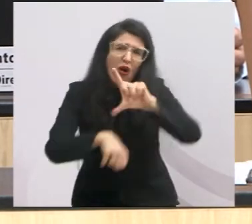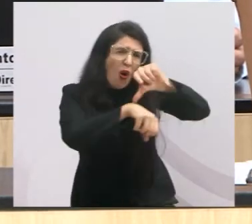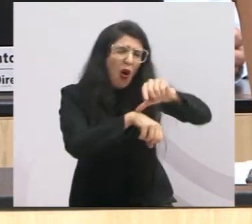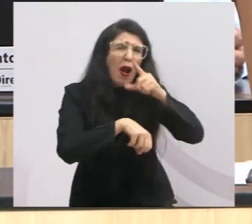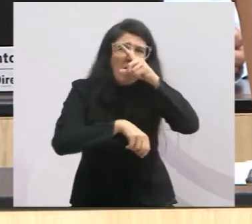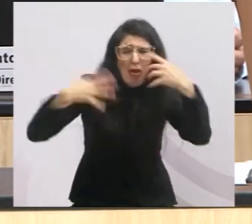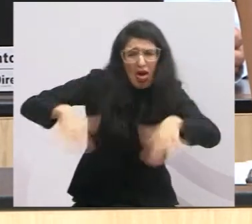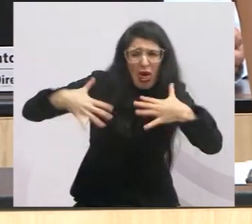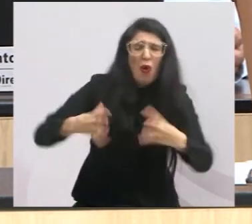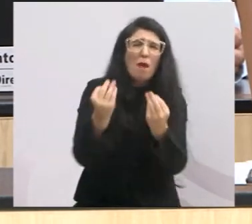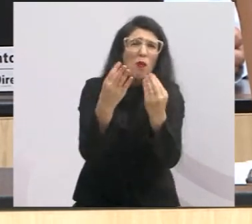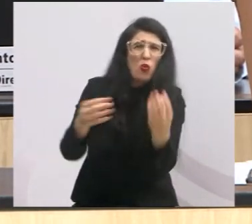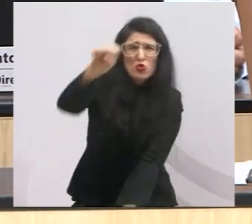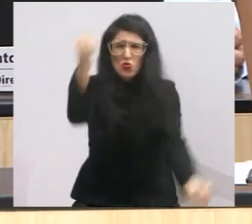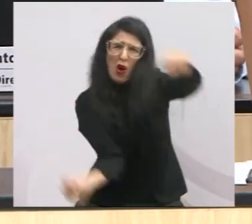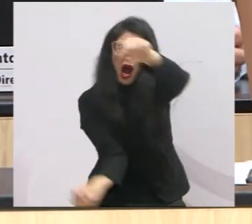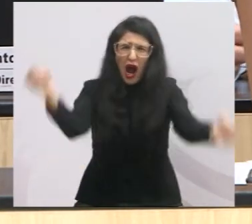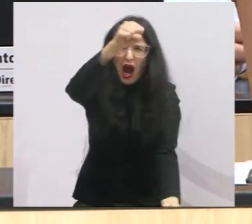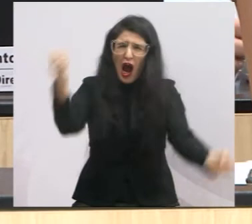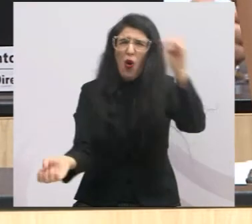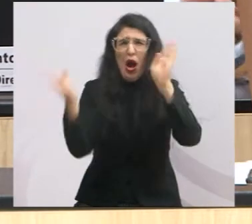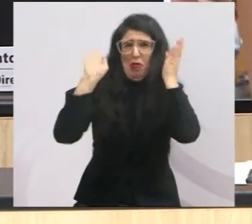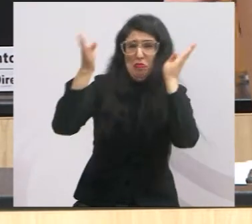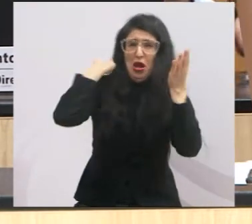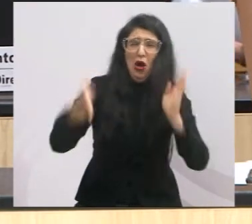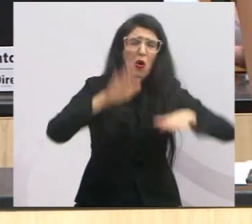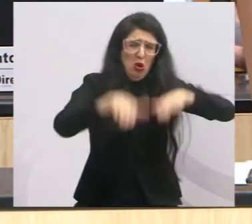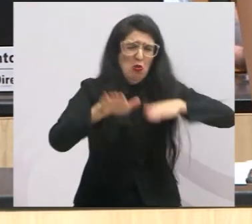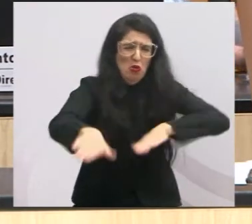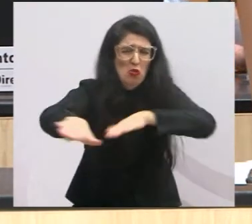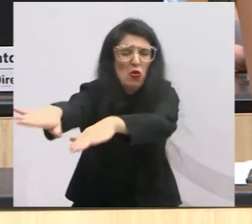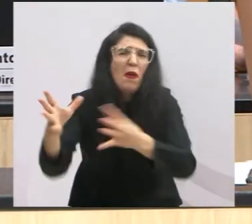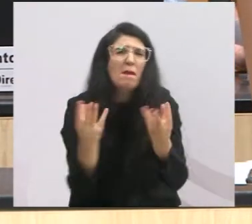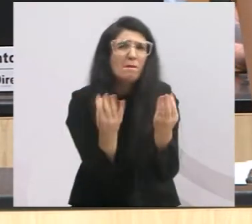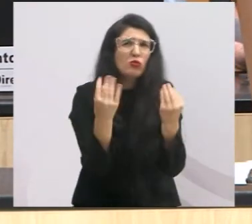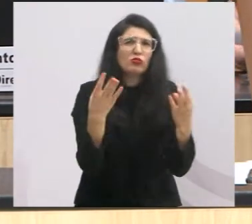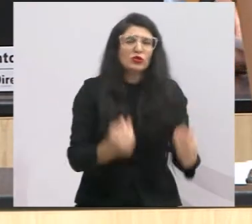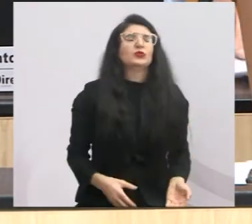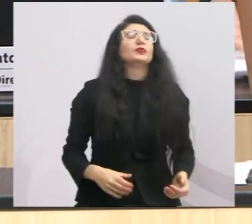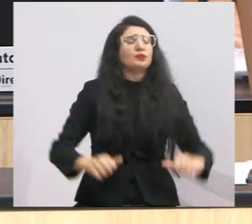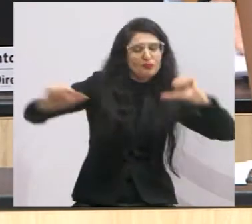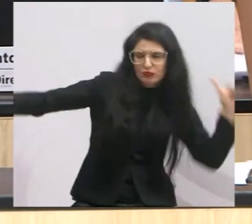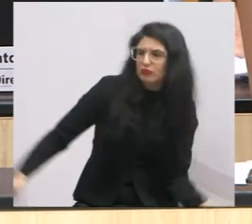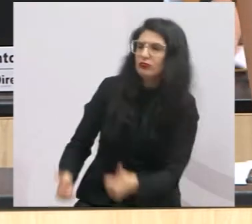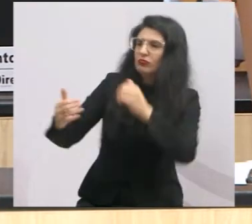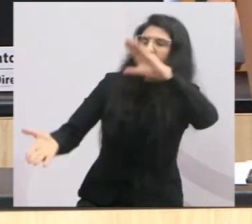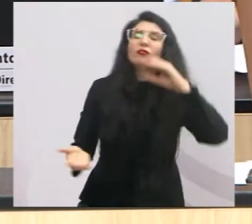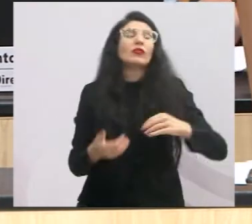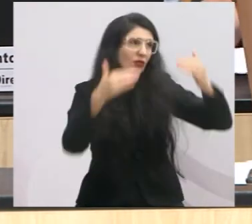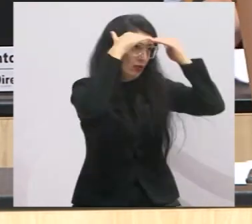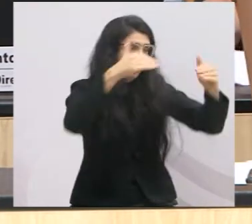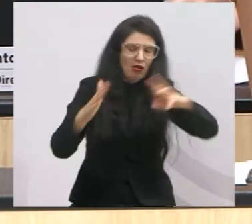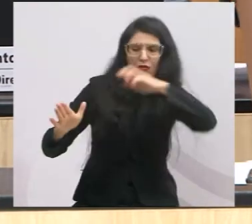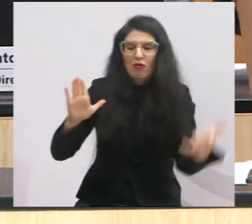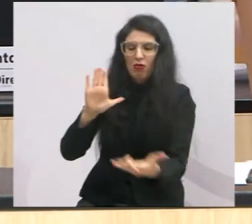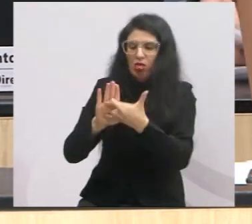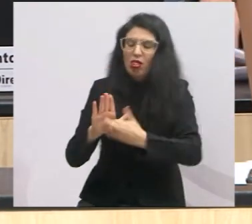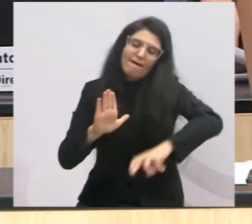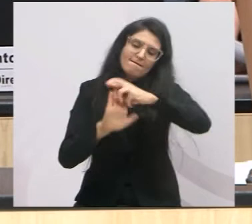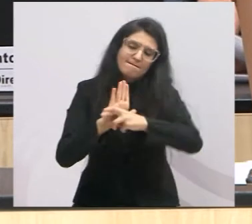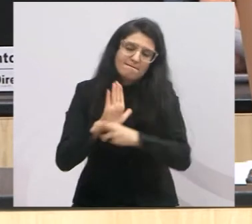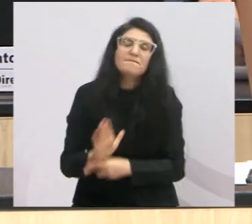novembro de 2020. Autoria, vereador Valmir do Parque Meia Lua. Moção